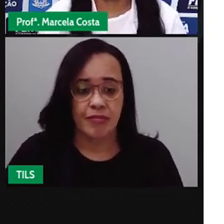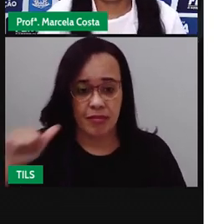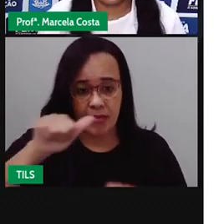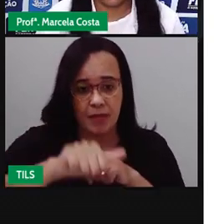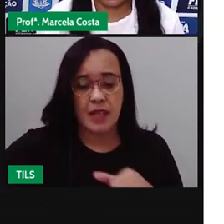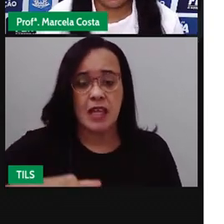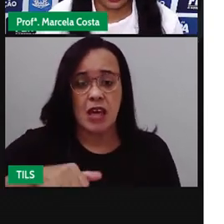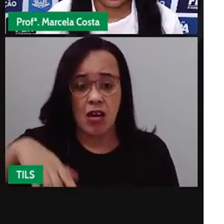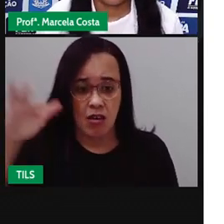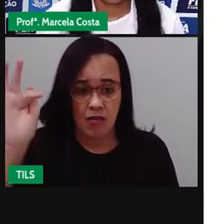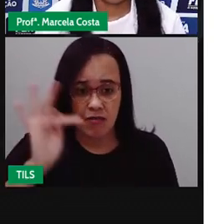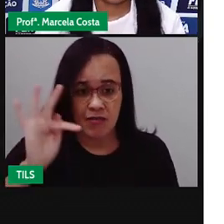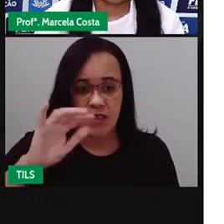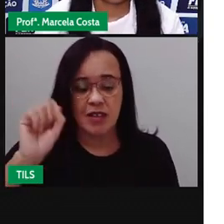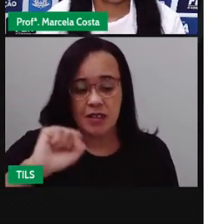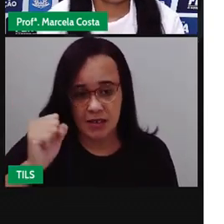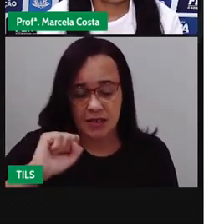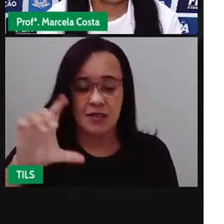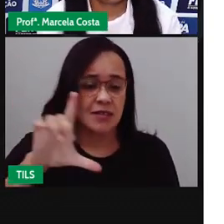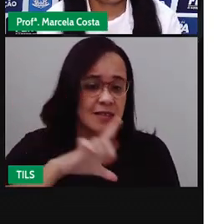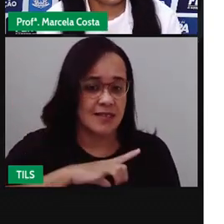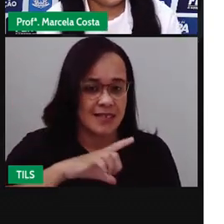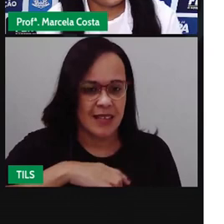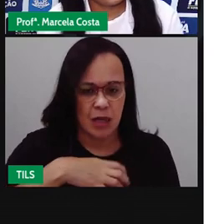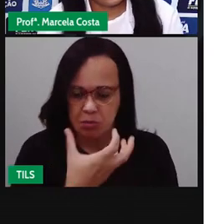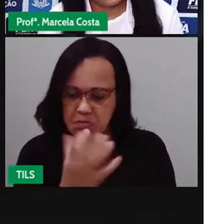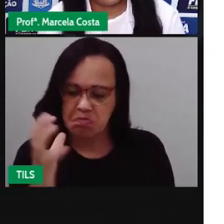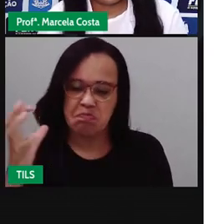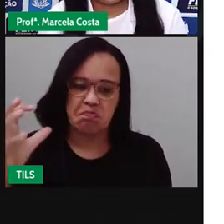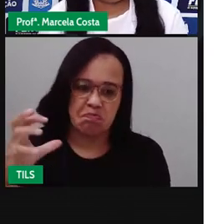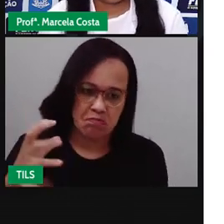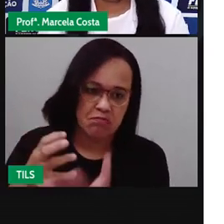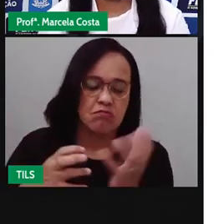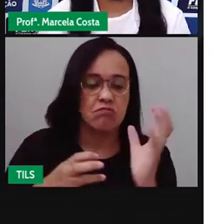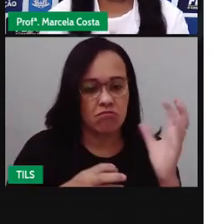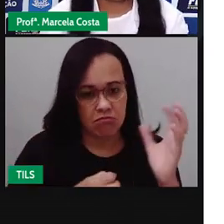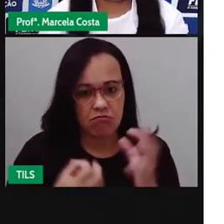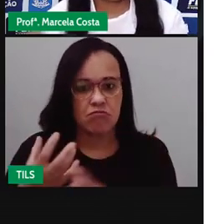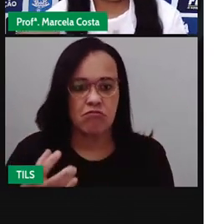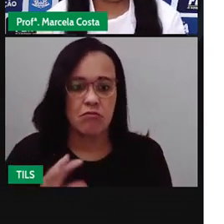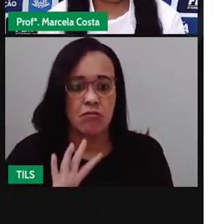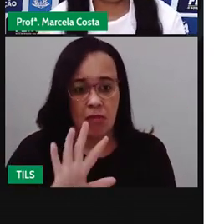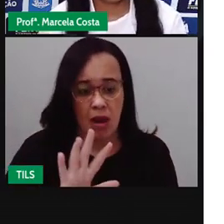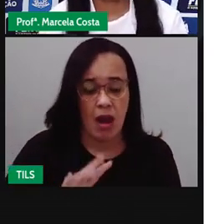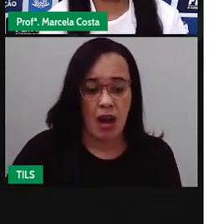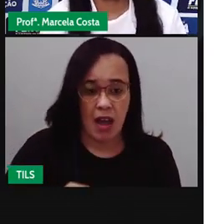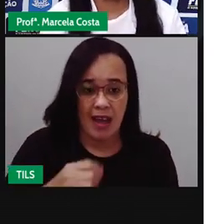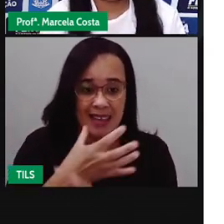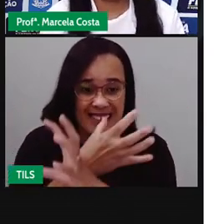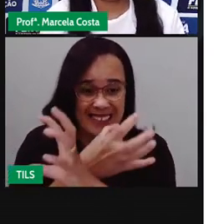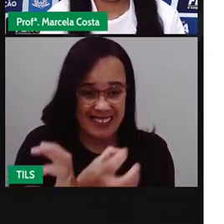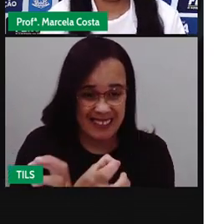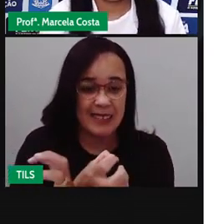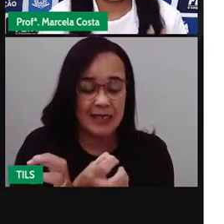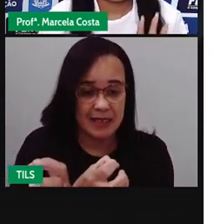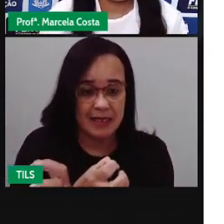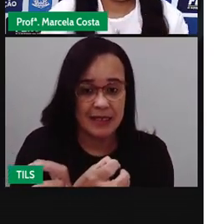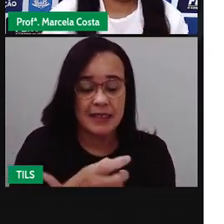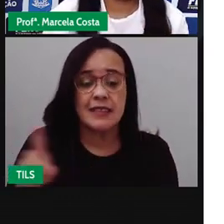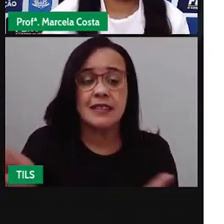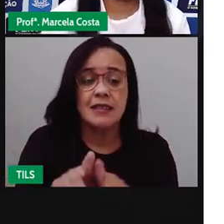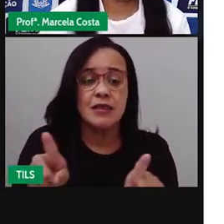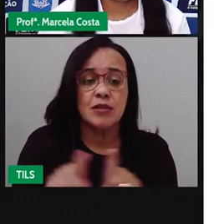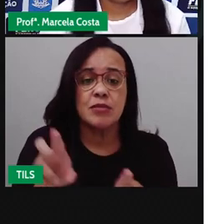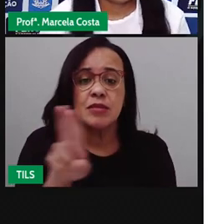e o sertão. Por isso que ela é também conhecida aí como um portal para o sertão, porque está